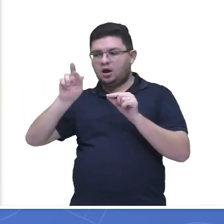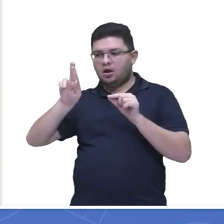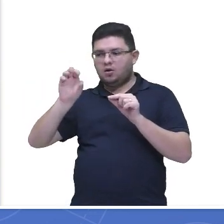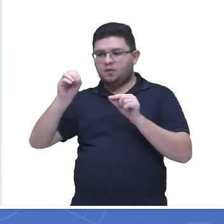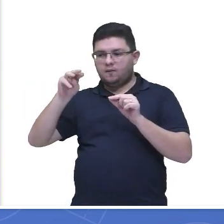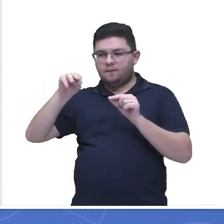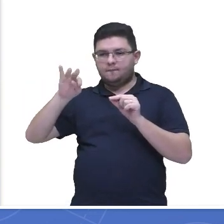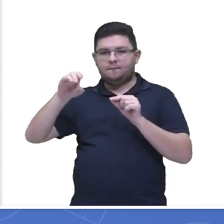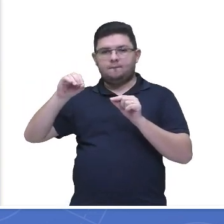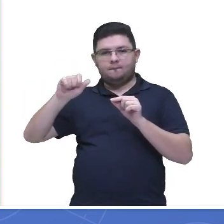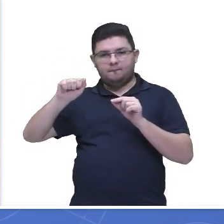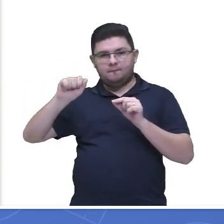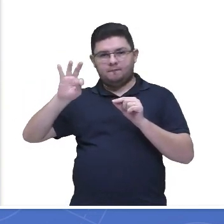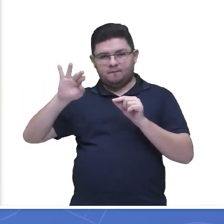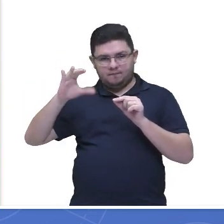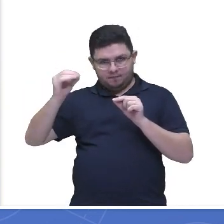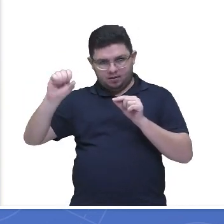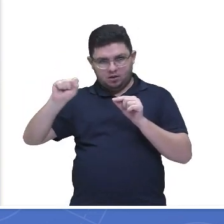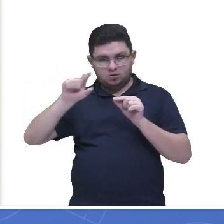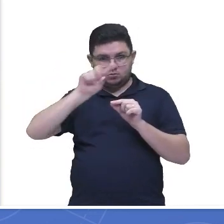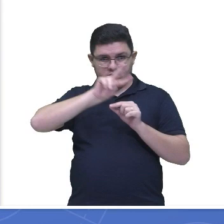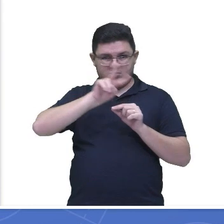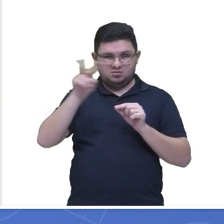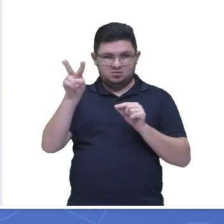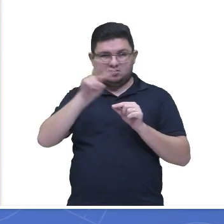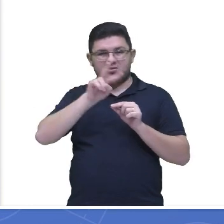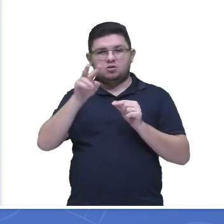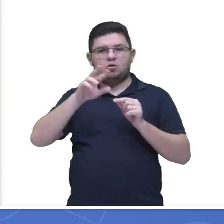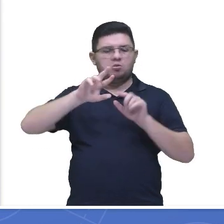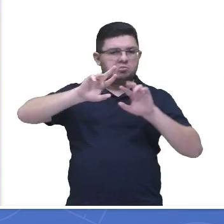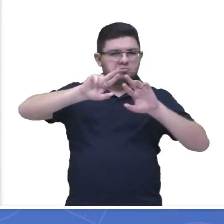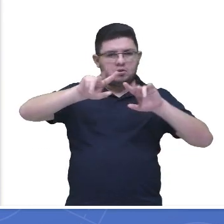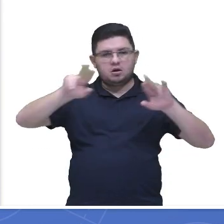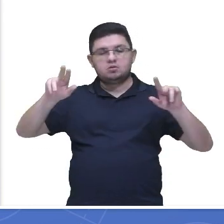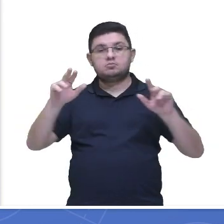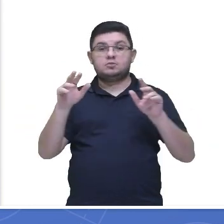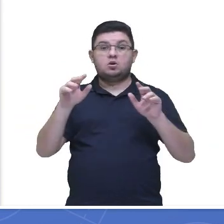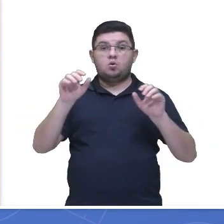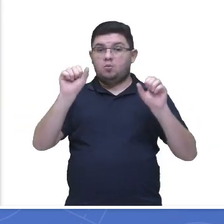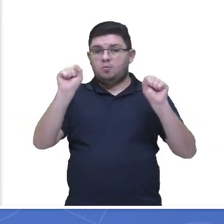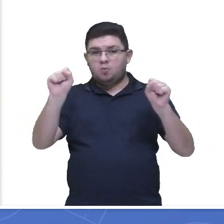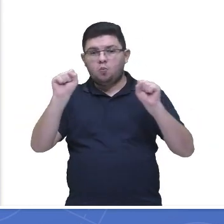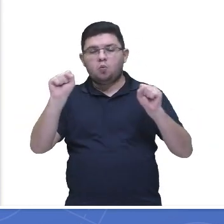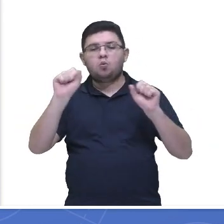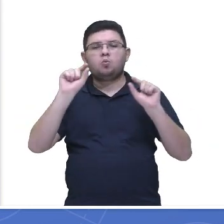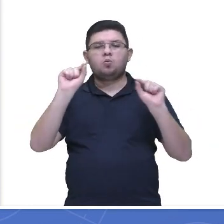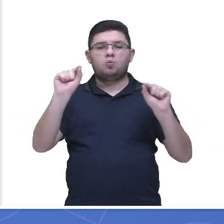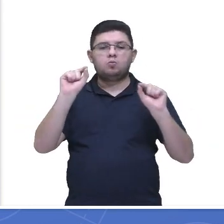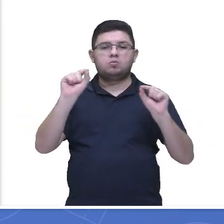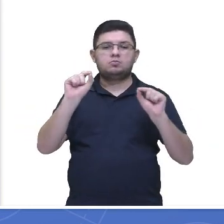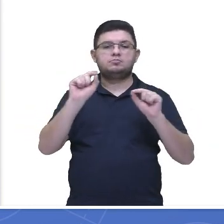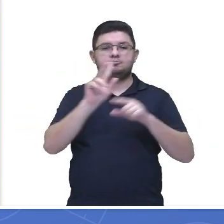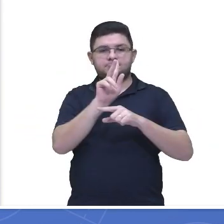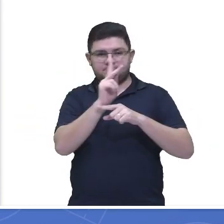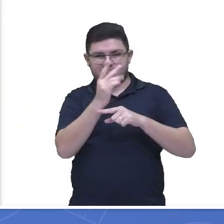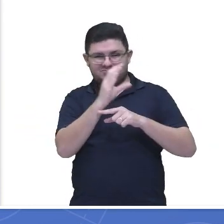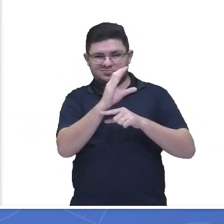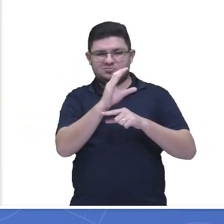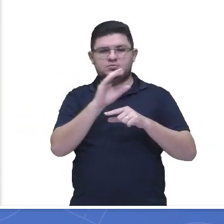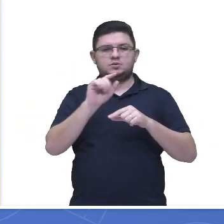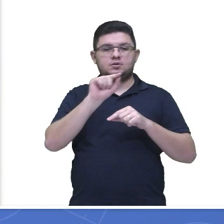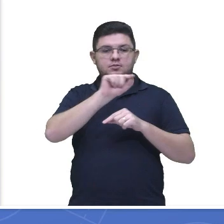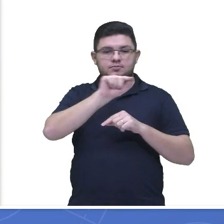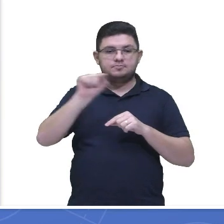aromático. É quando os anéis aromáticos na cadeia carbônica, o bifenilo é uma